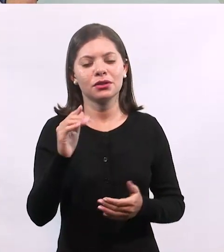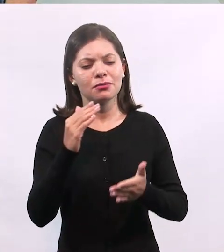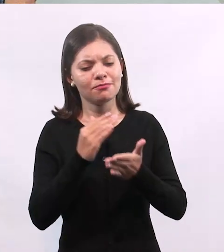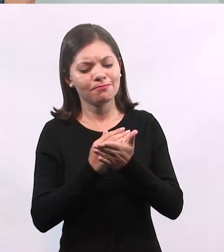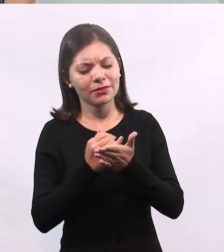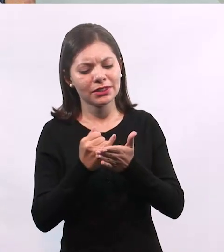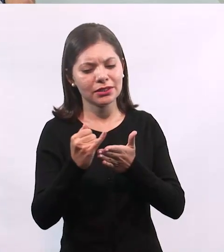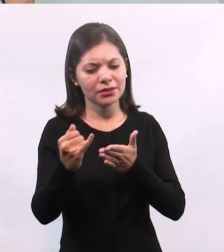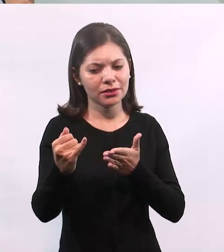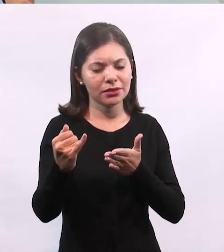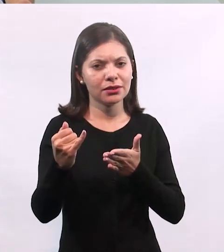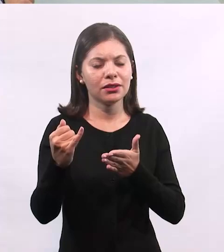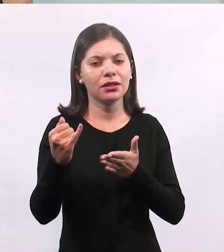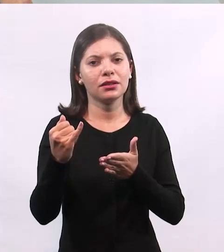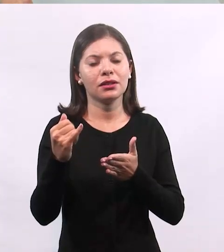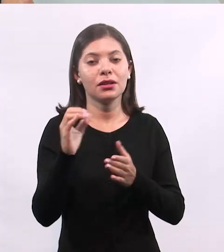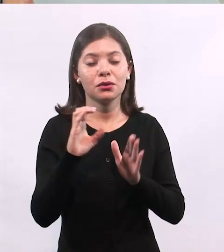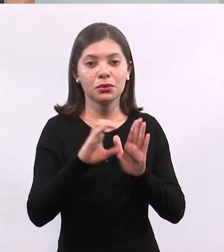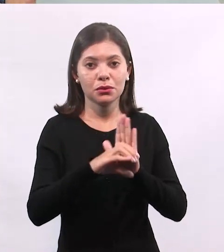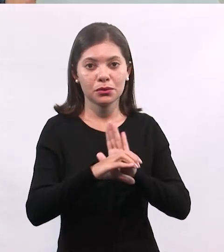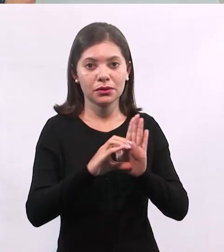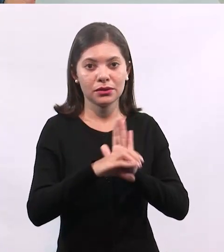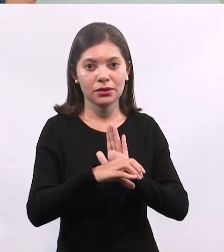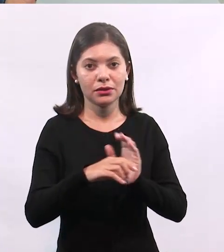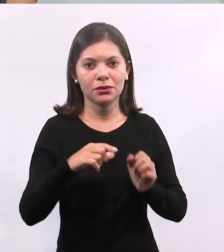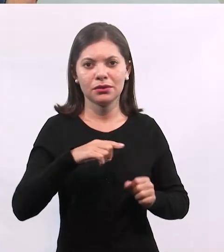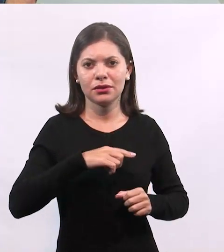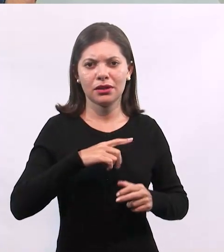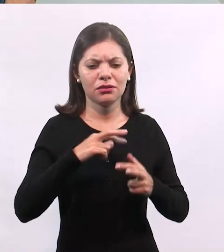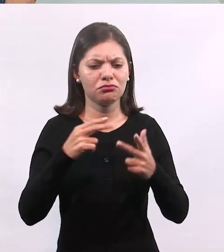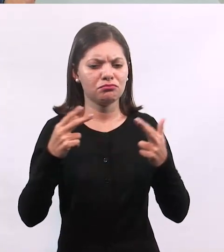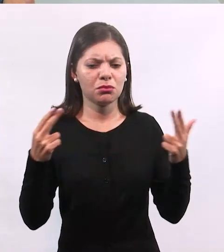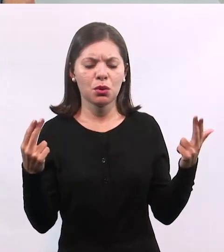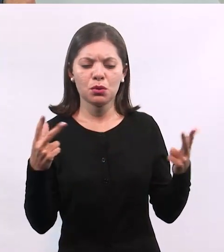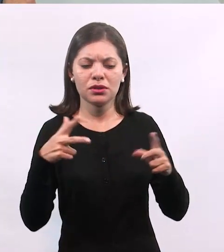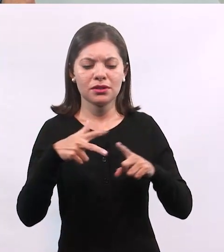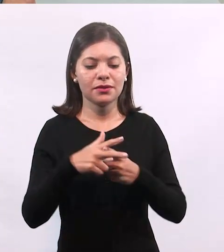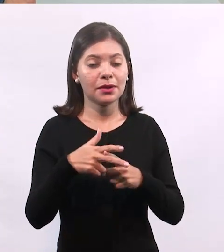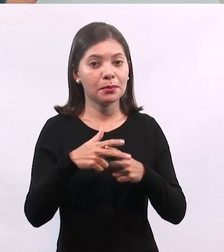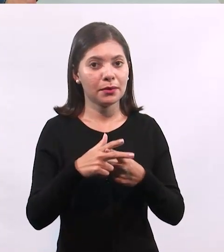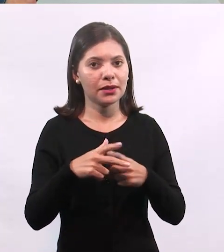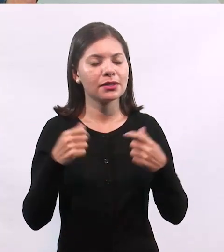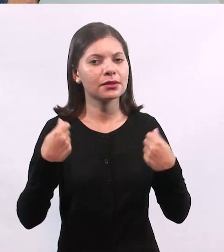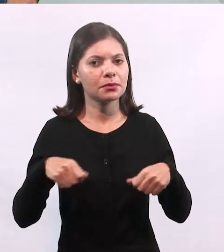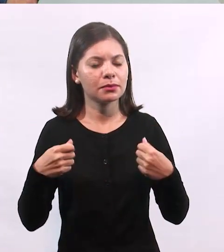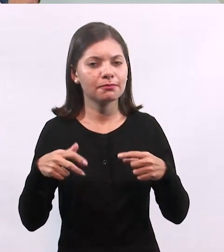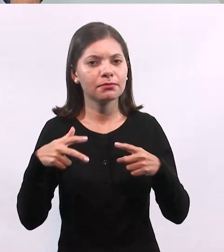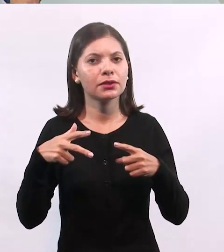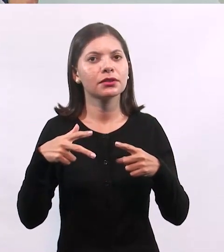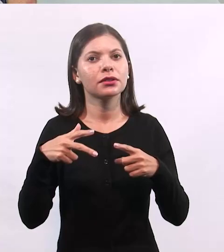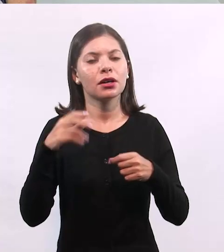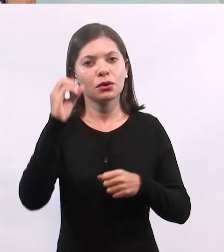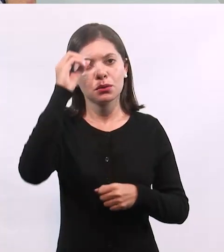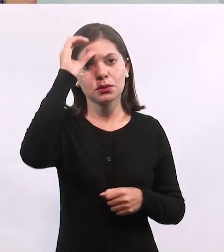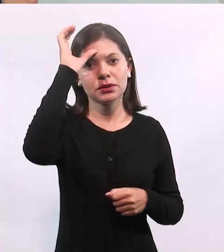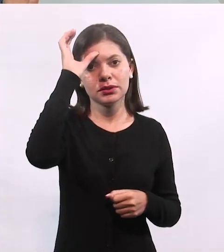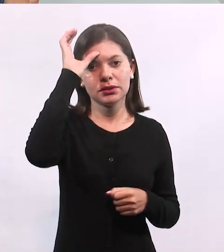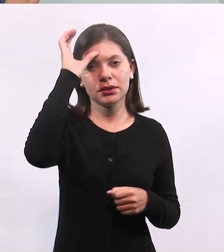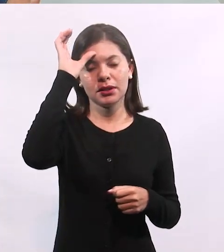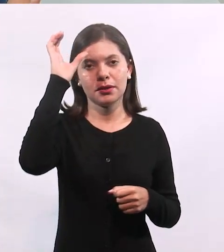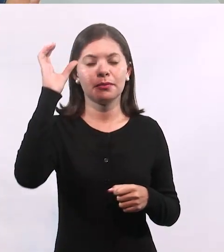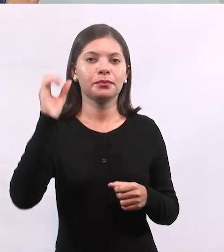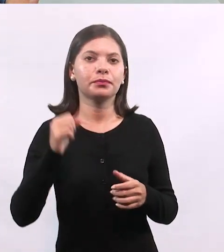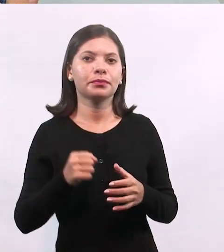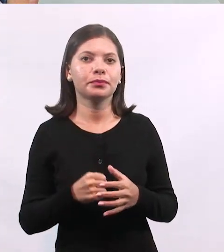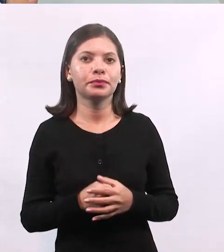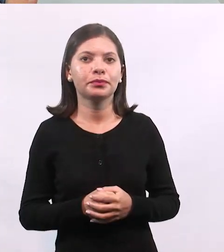curta é só para introduzir o conceito de probabilidade existem outras ferramentas a gente precisaria conhecer para evoluir com